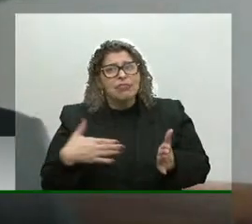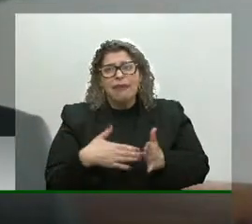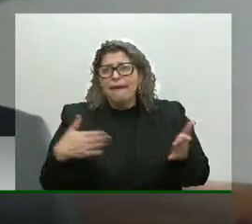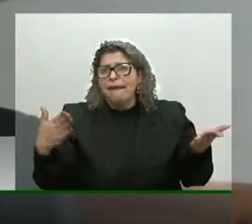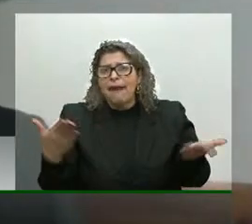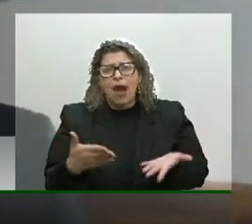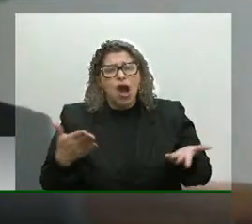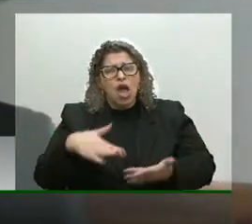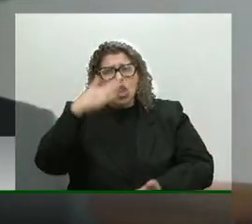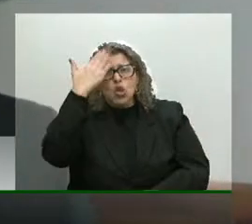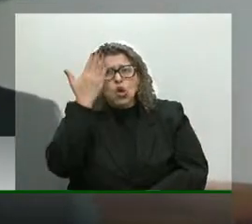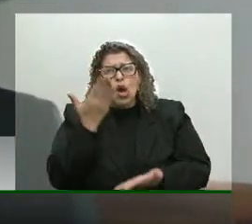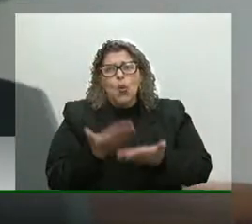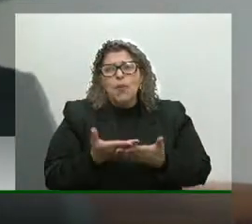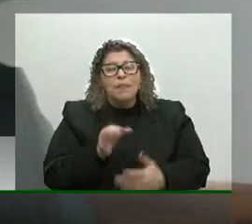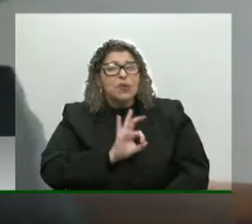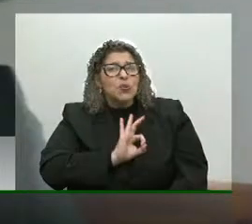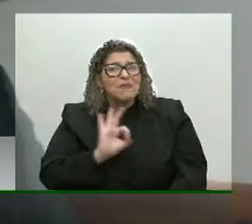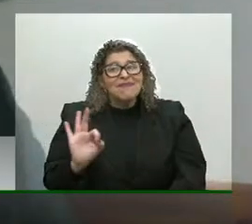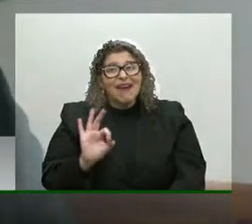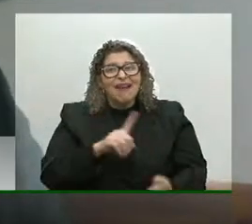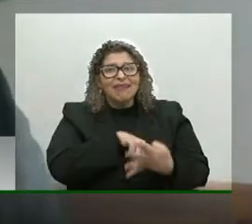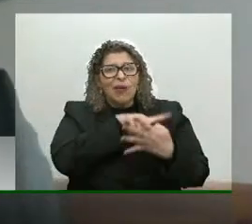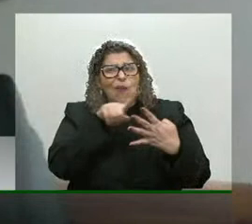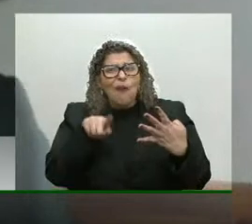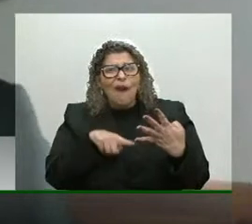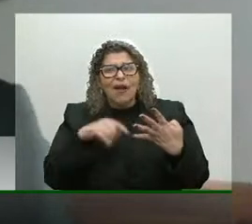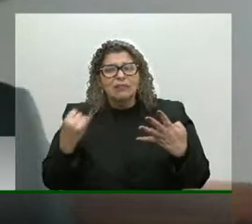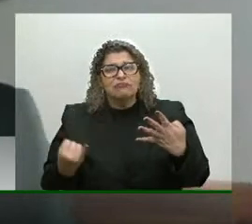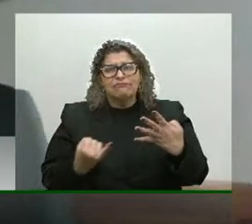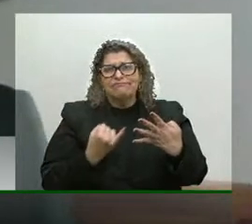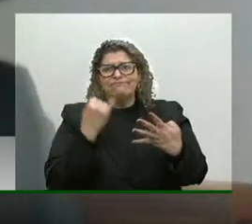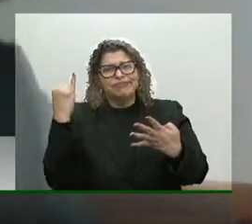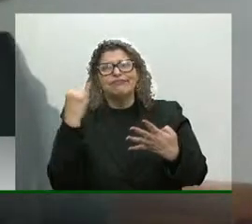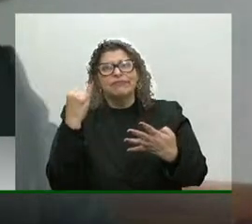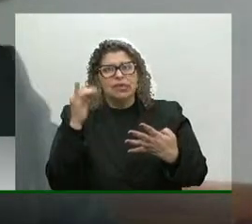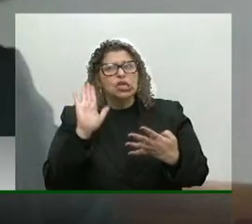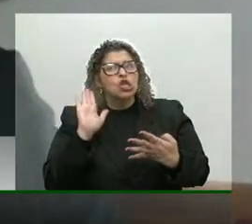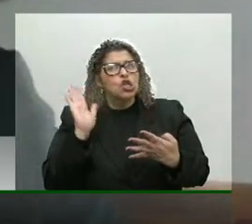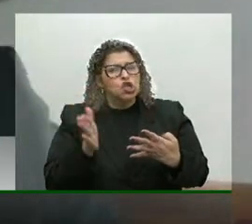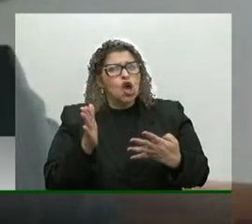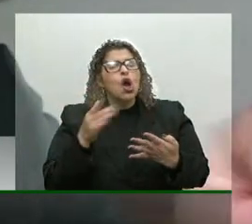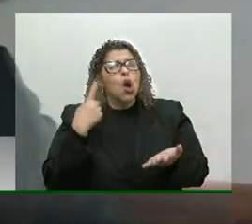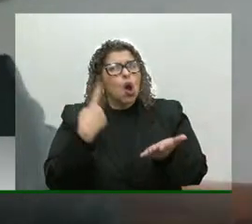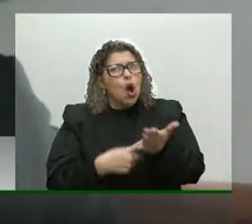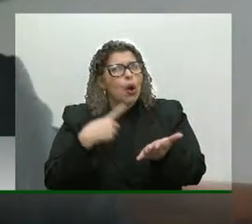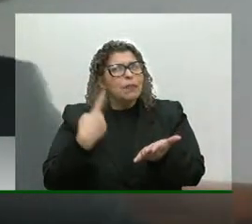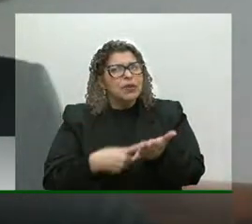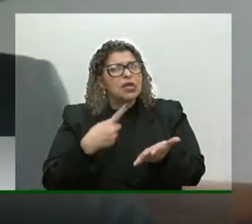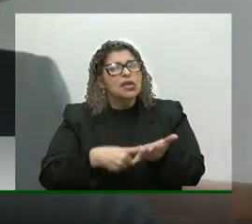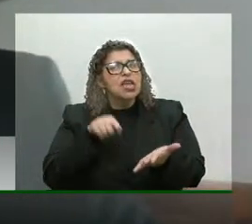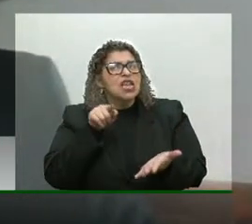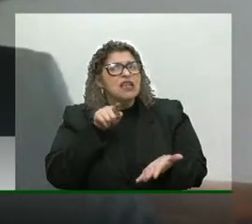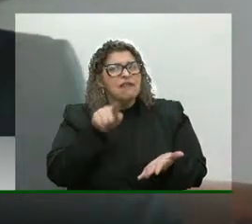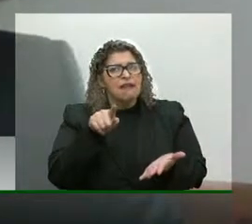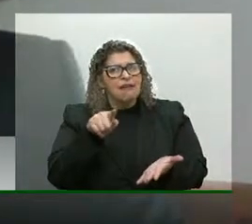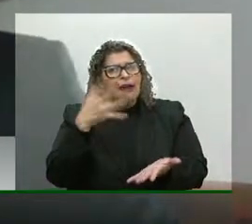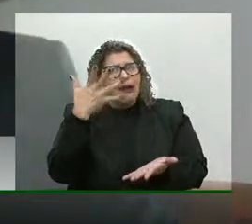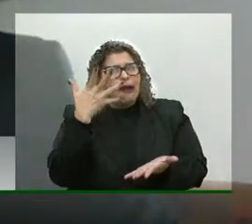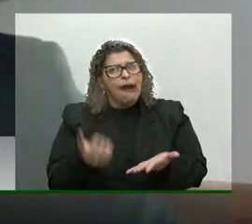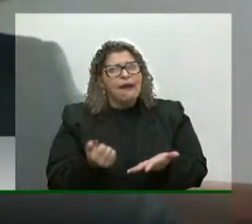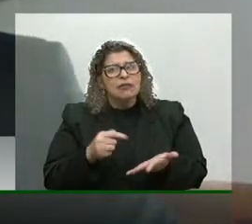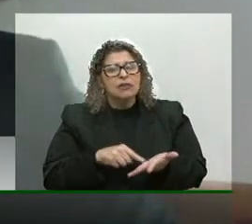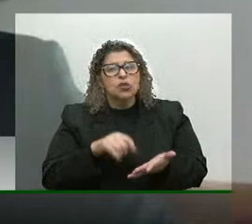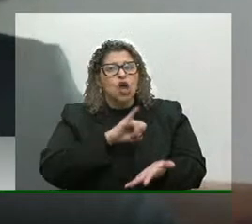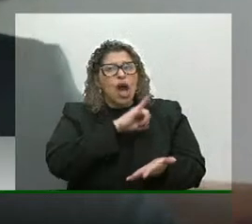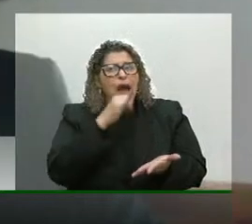cumpriu com nenhuma desses quatro condicionantes que nós fizemos e ele aceitou. Manteve as